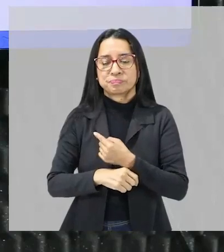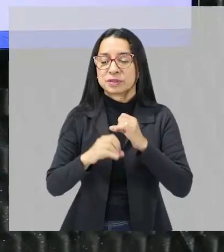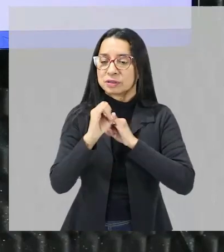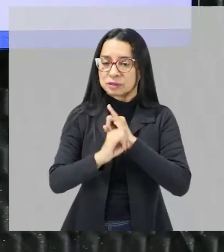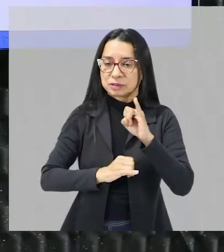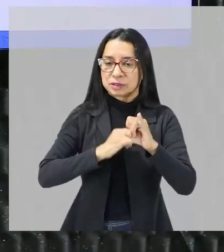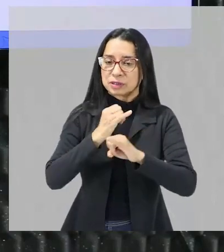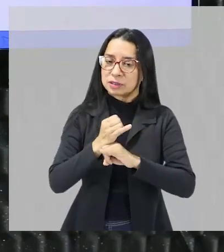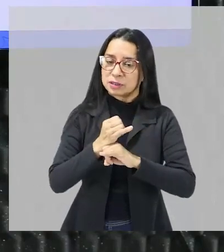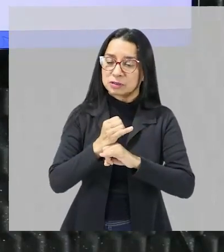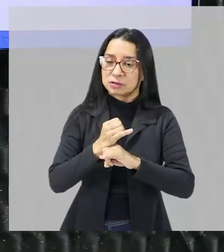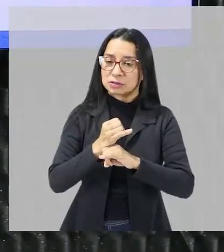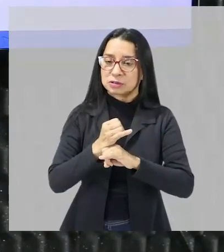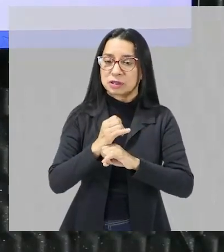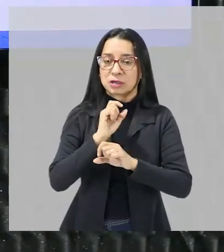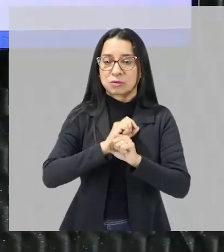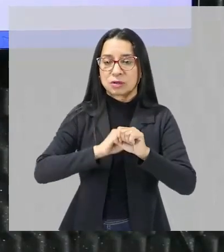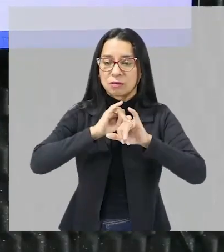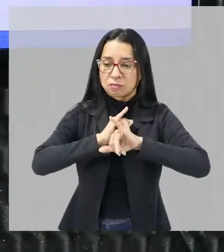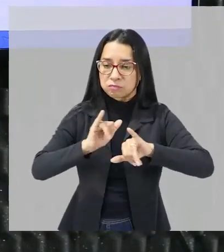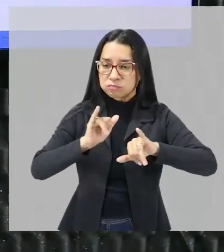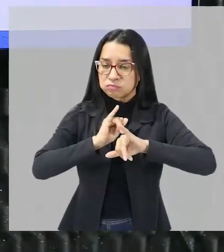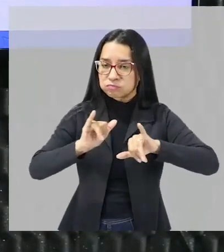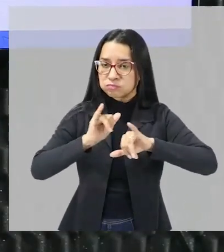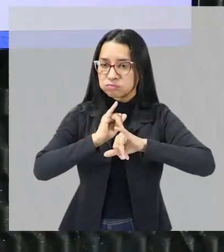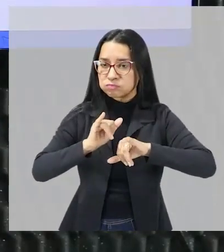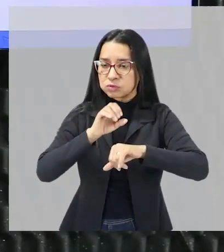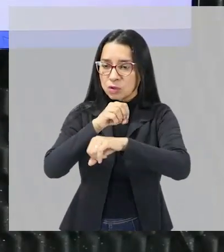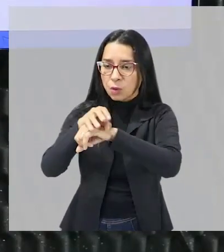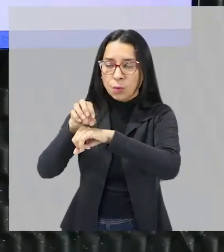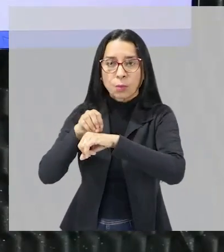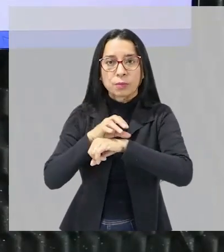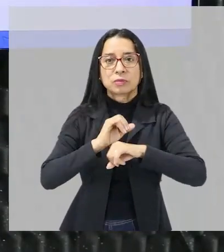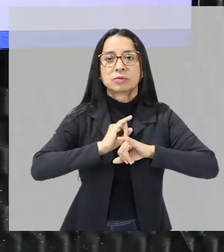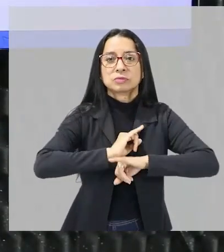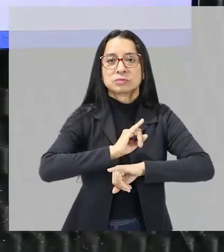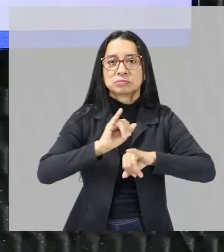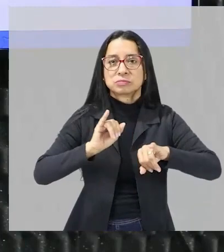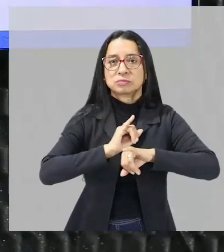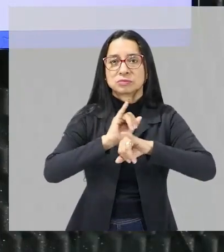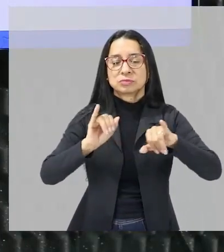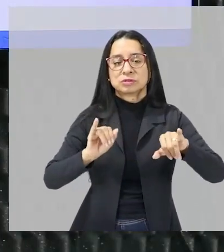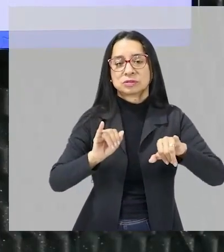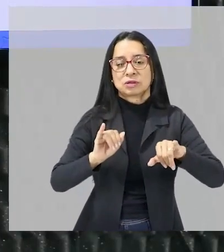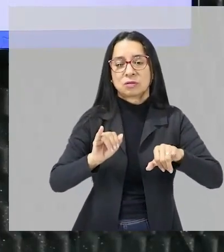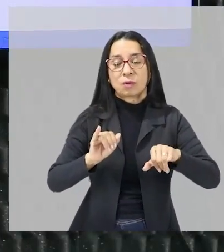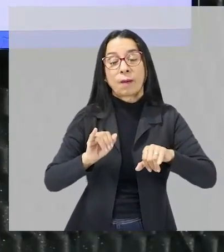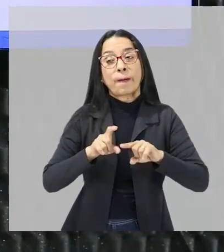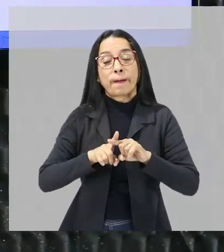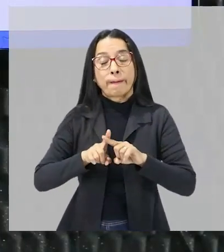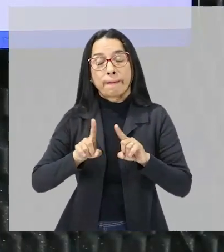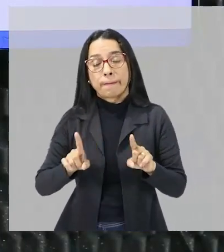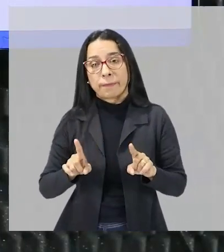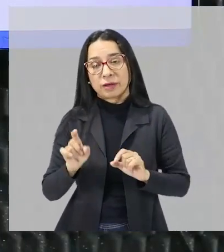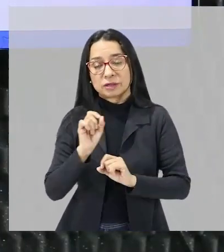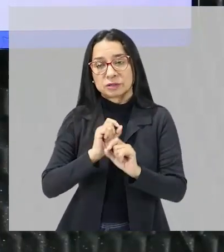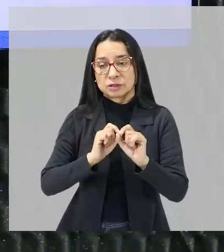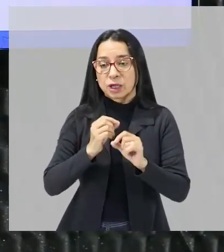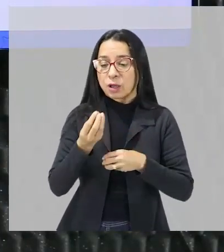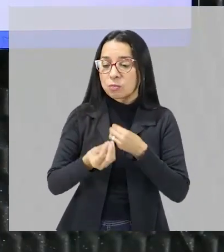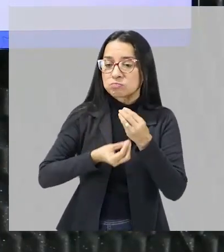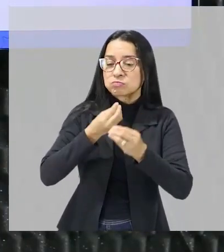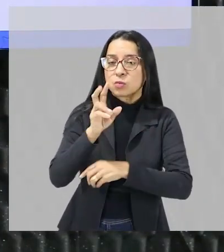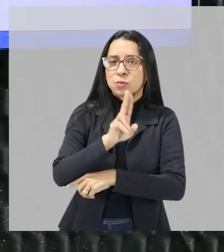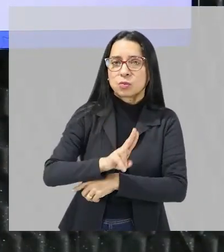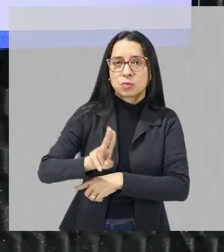é um veículo de difusão e compartilhamento de informação. Agora, a forma como você utiliza a internet para